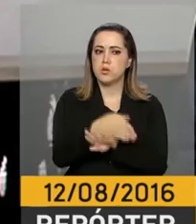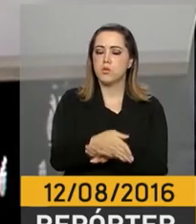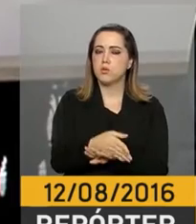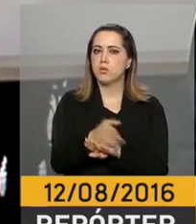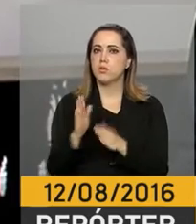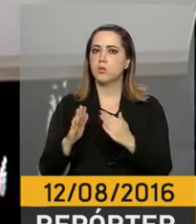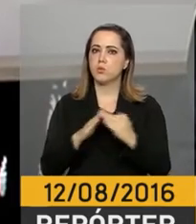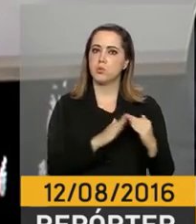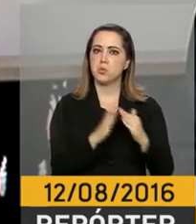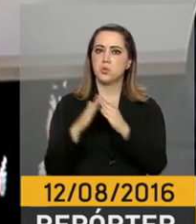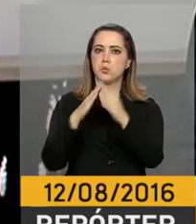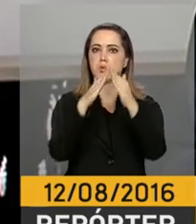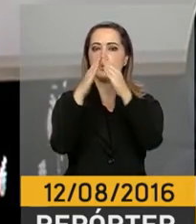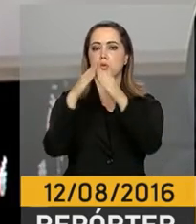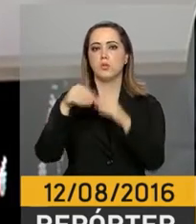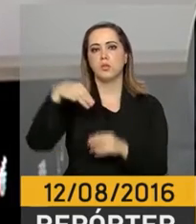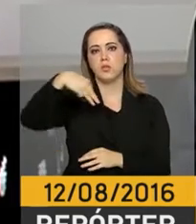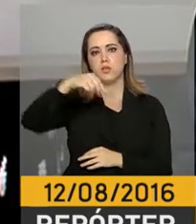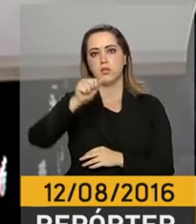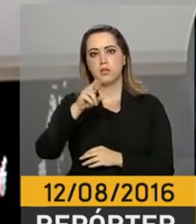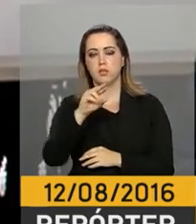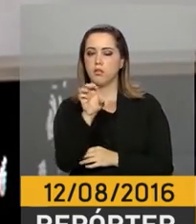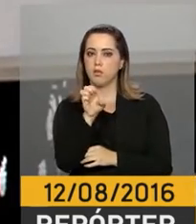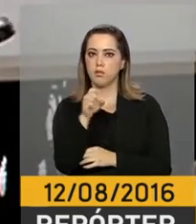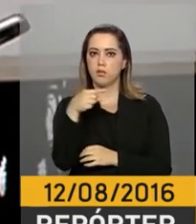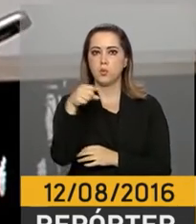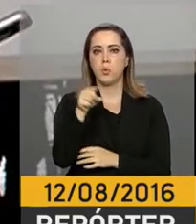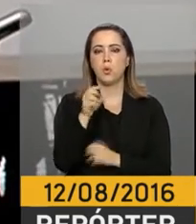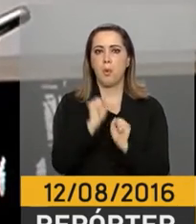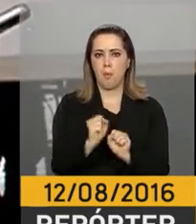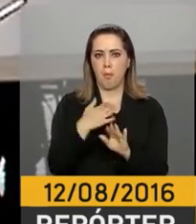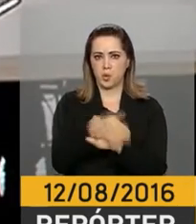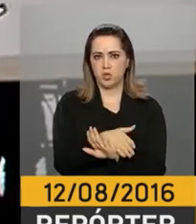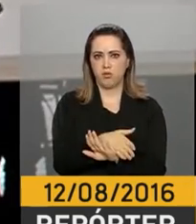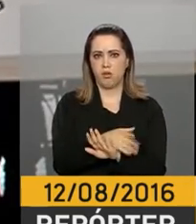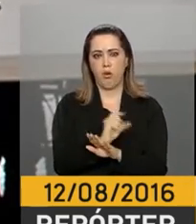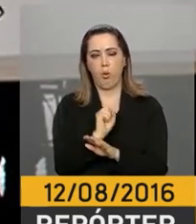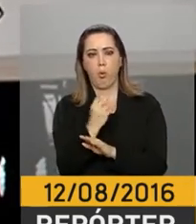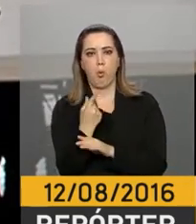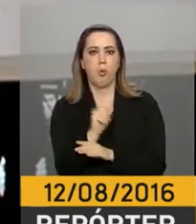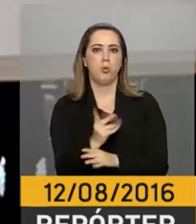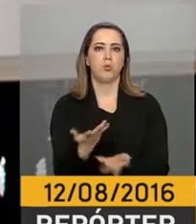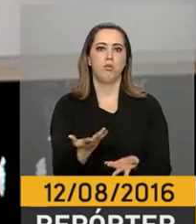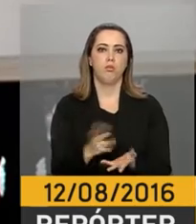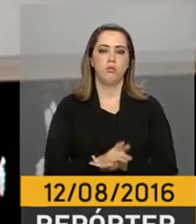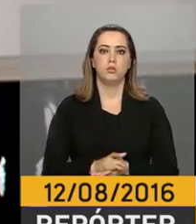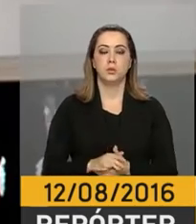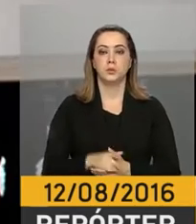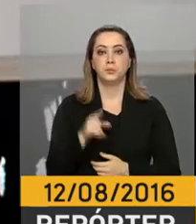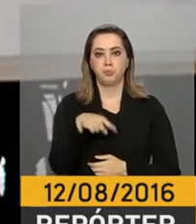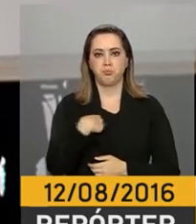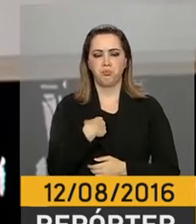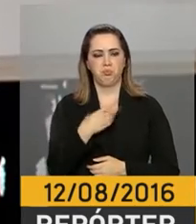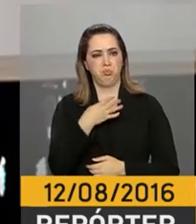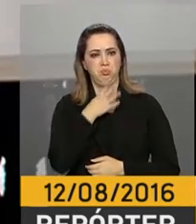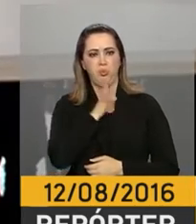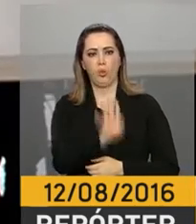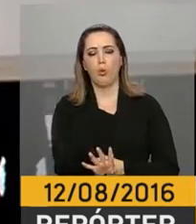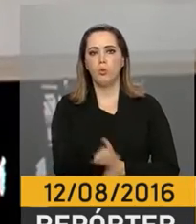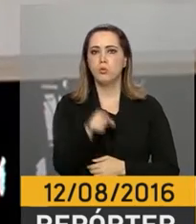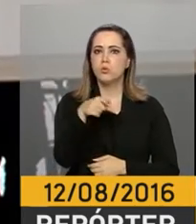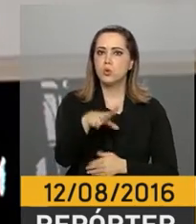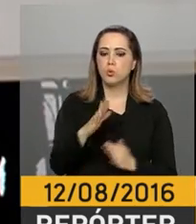sem com ordens para não entrar? Ou eles podem entrar? Hein? Olha, eu desconheço essa ordem. Como eu lhes disse, se o senhor está falando